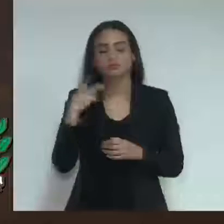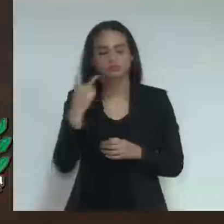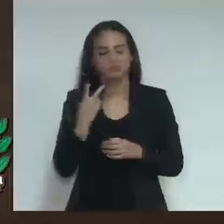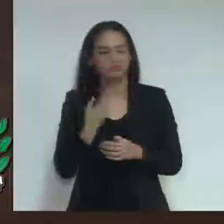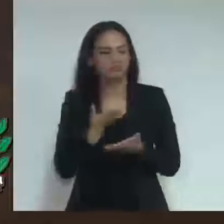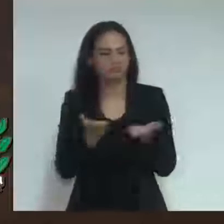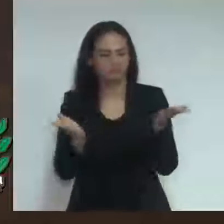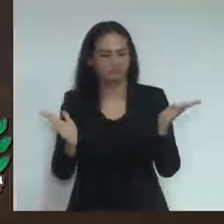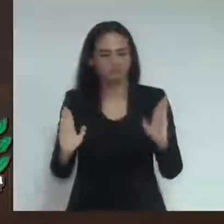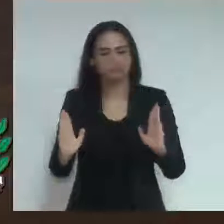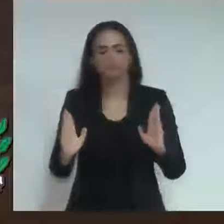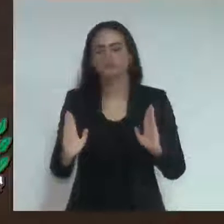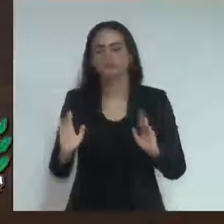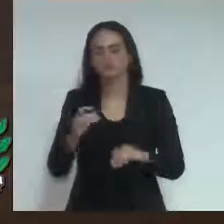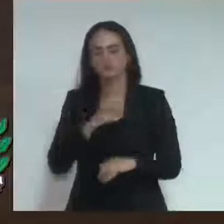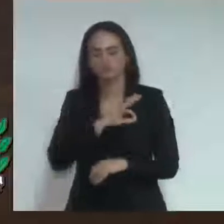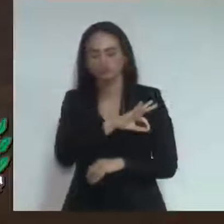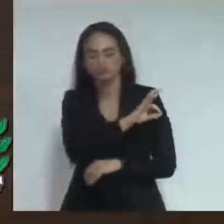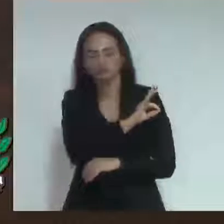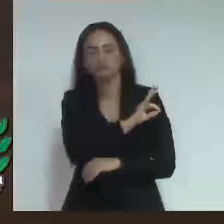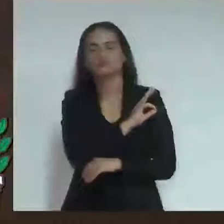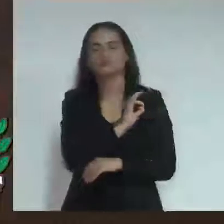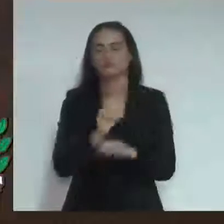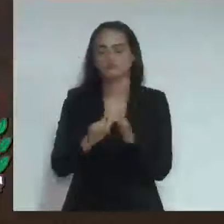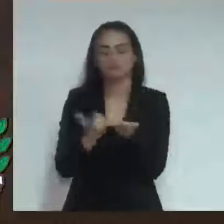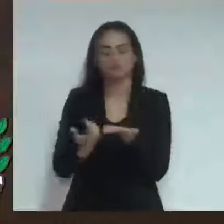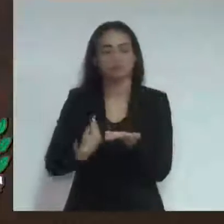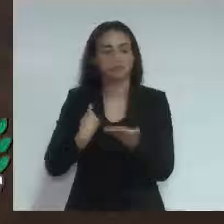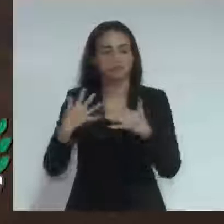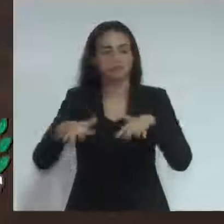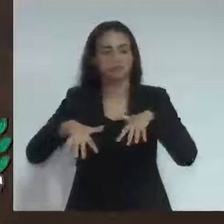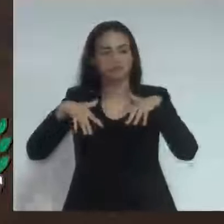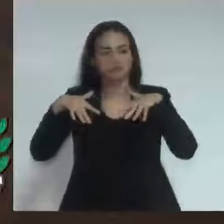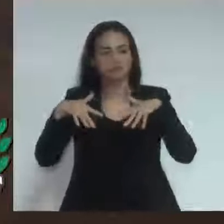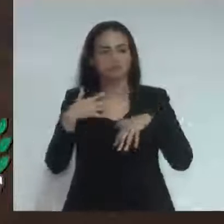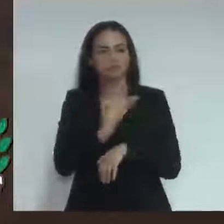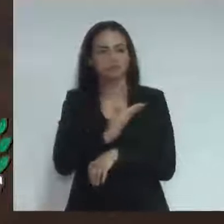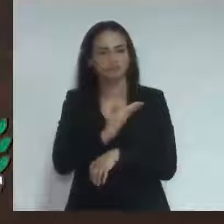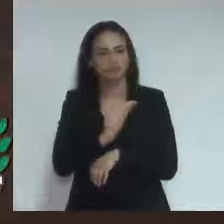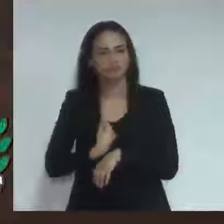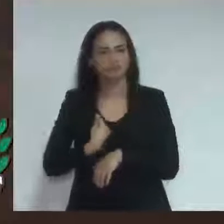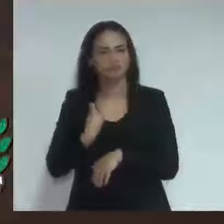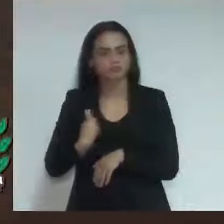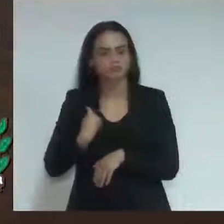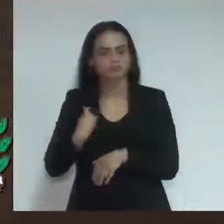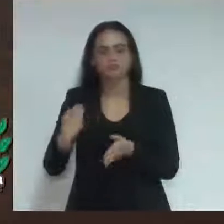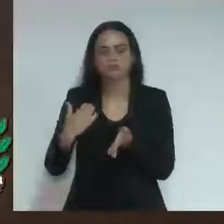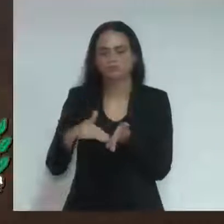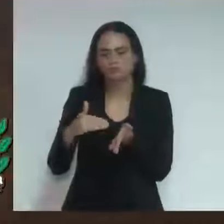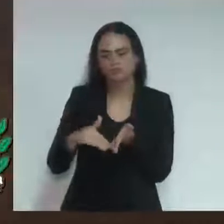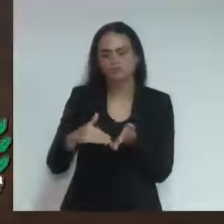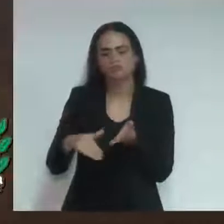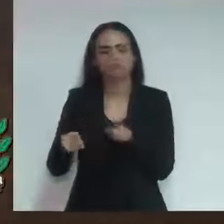a Guarda Municipal, a imprensa, aos amigos aqui presentes, secretários e